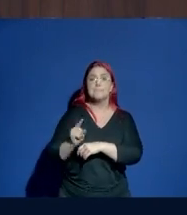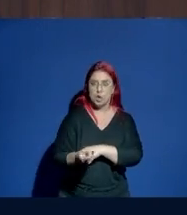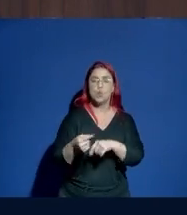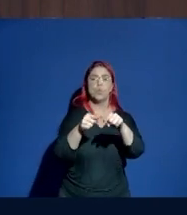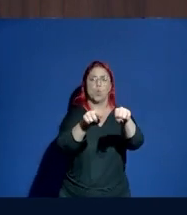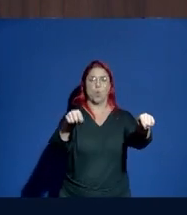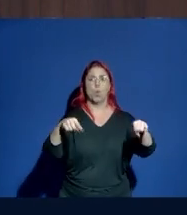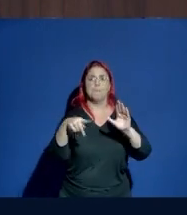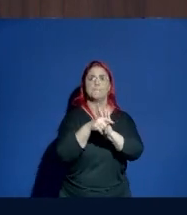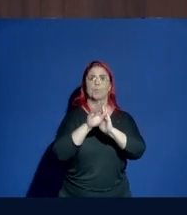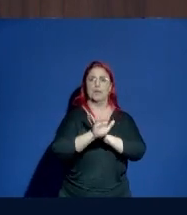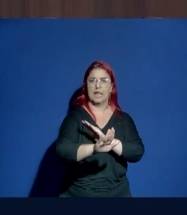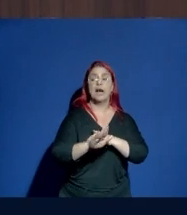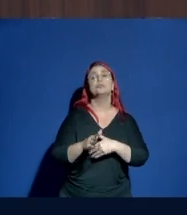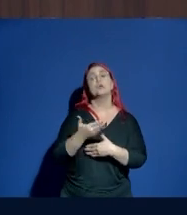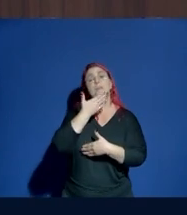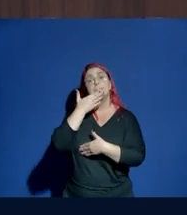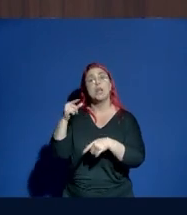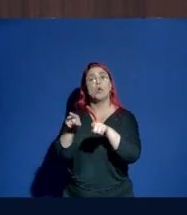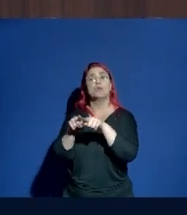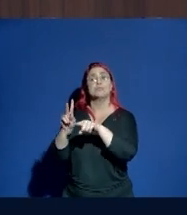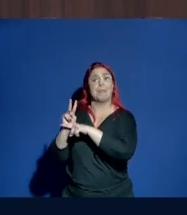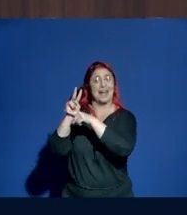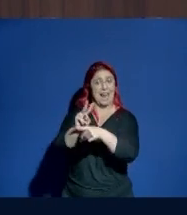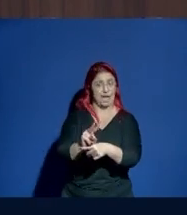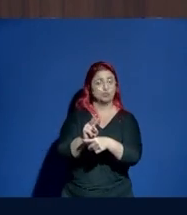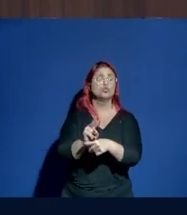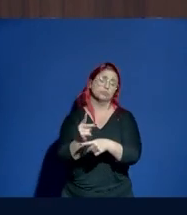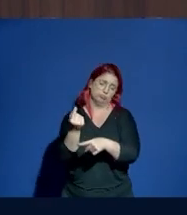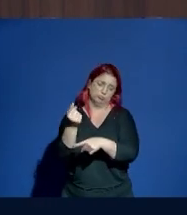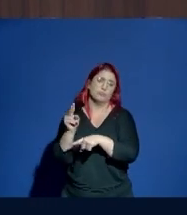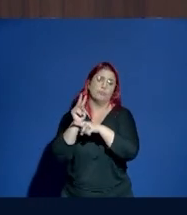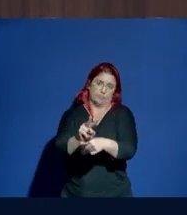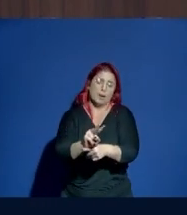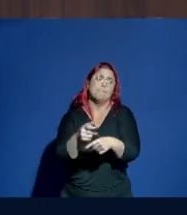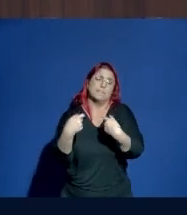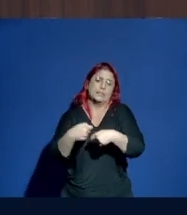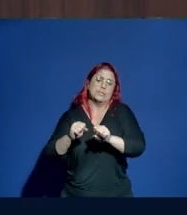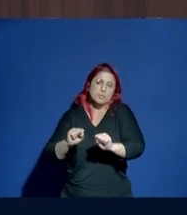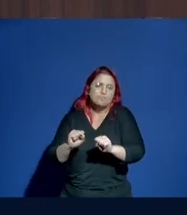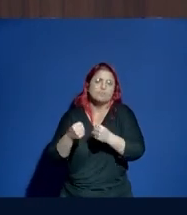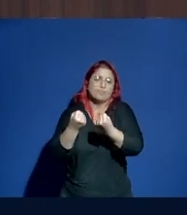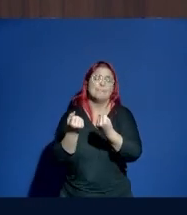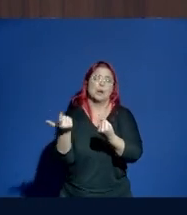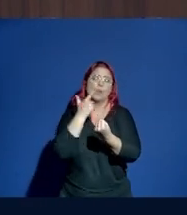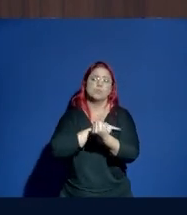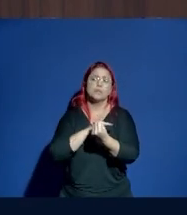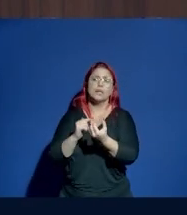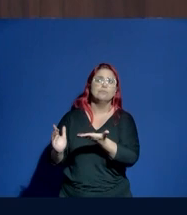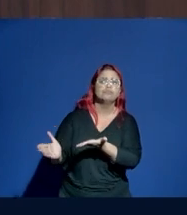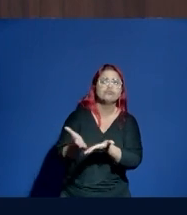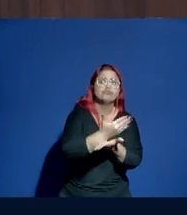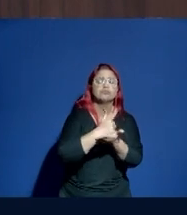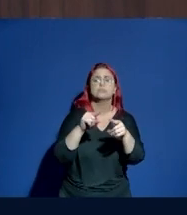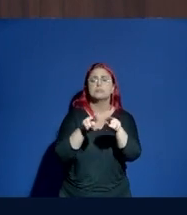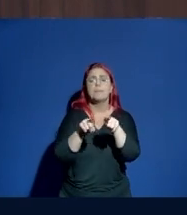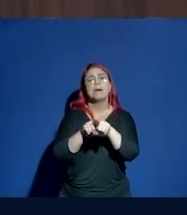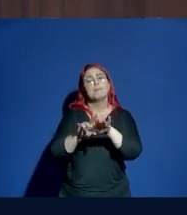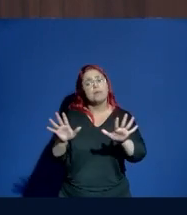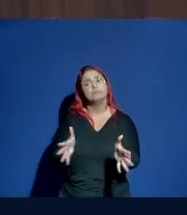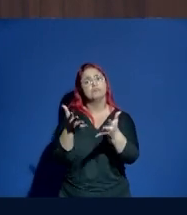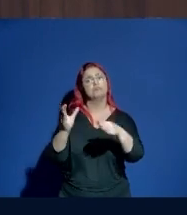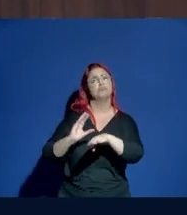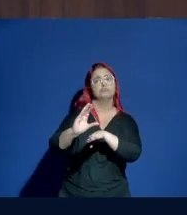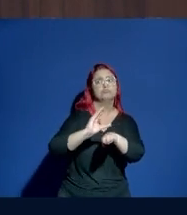facilidade de acesso a crédito e a gente tem que fazer esse esforço até para Se somar ao mercado de capitais que tá ajudando a financiar esse